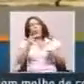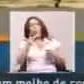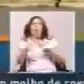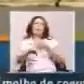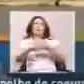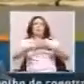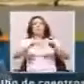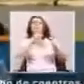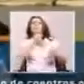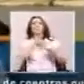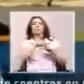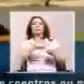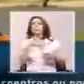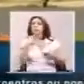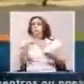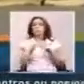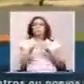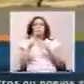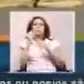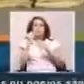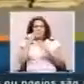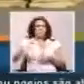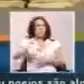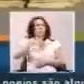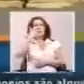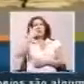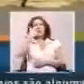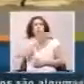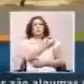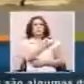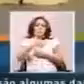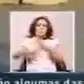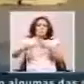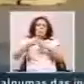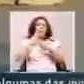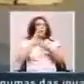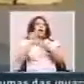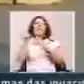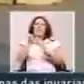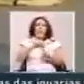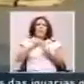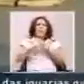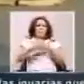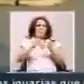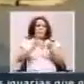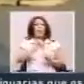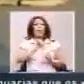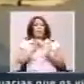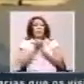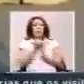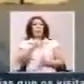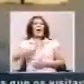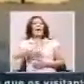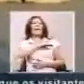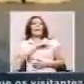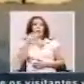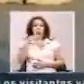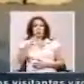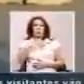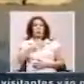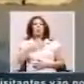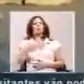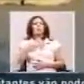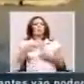presente. Como é óbvio, é uma tradição como outra qualquer e que se deve manter, seguramente. A Federação Académica do Porto não representa a praxe, representa todos os